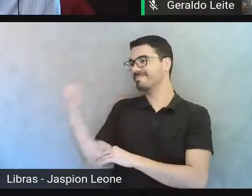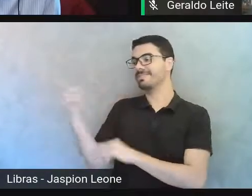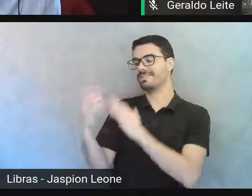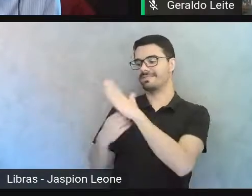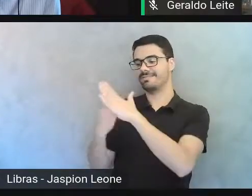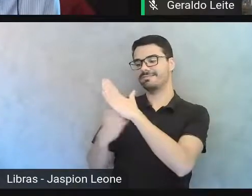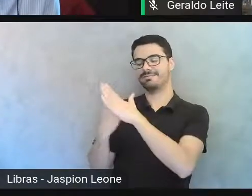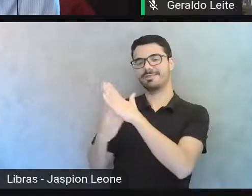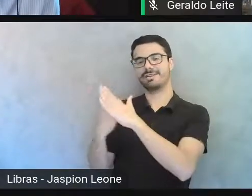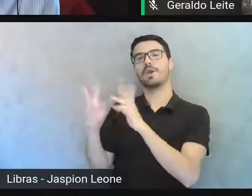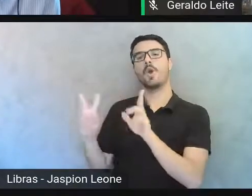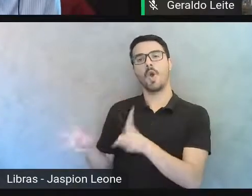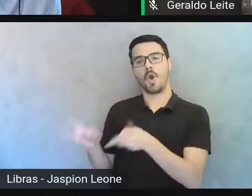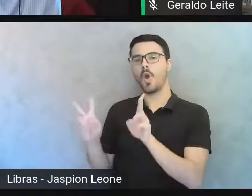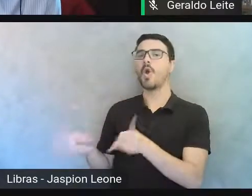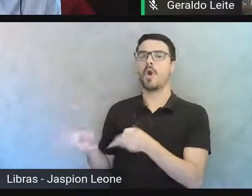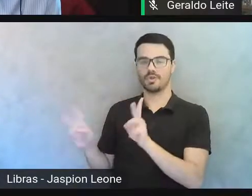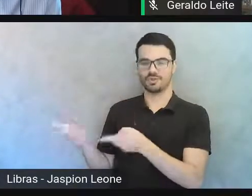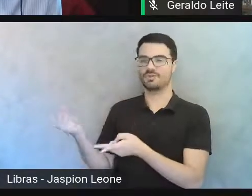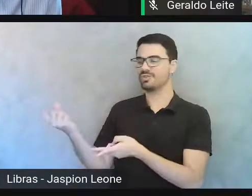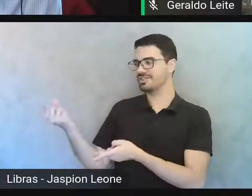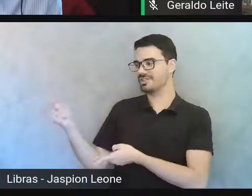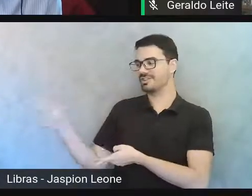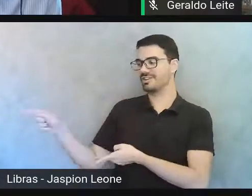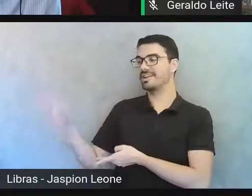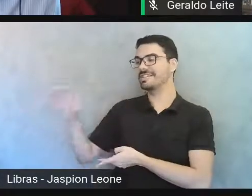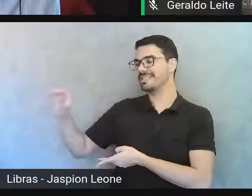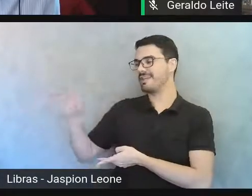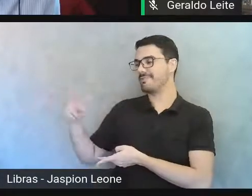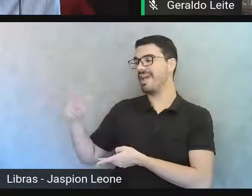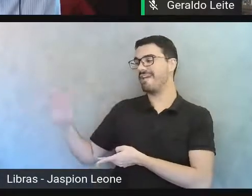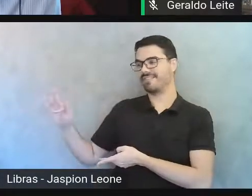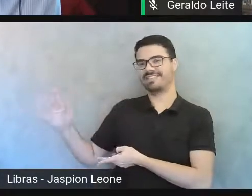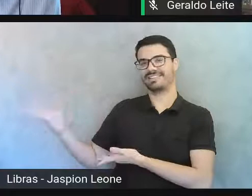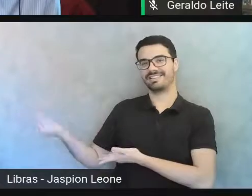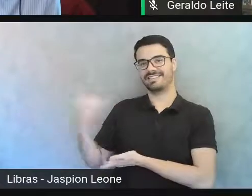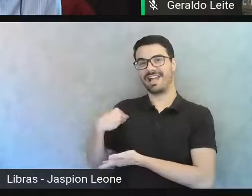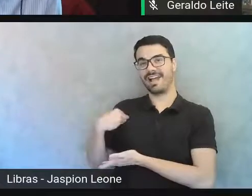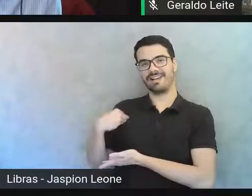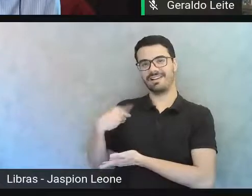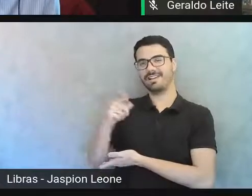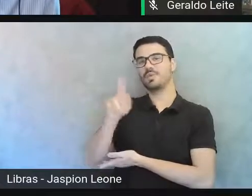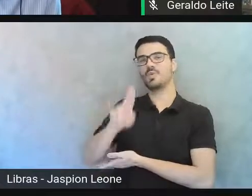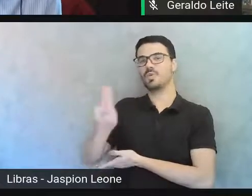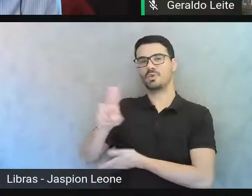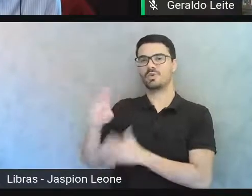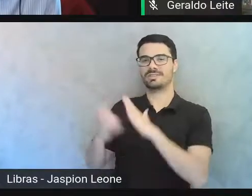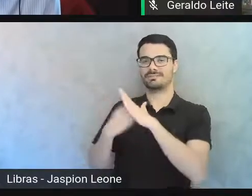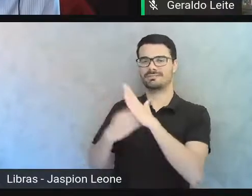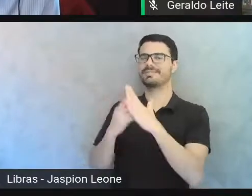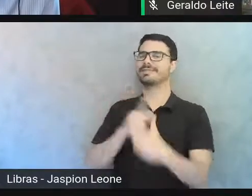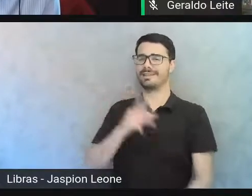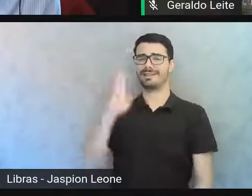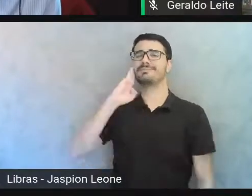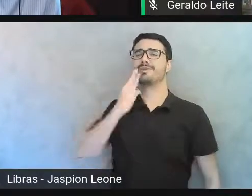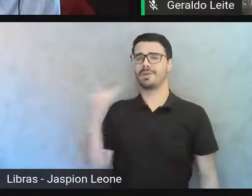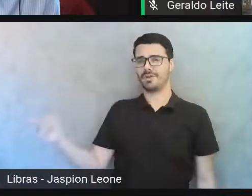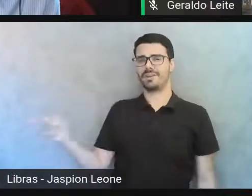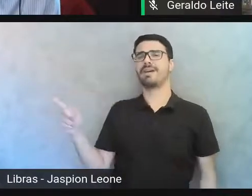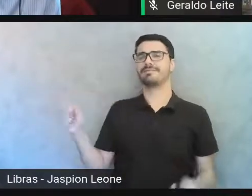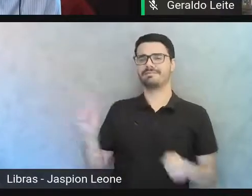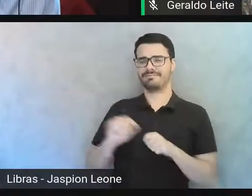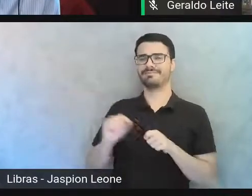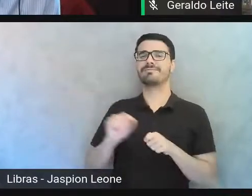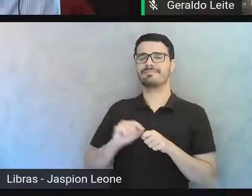continuam fazendo doações enquanto pessoa física, né? Você tem vários multimilionários e bilionários brasileiros